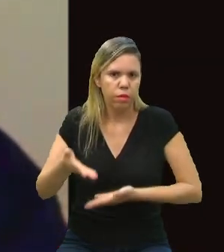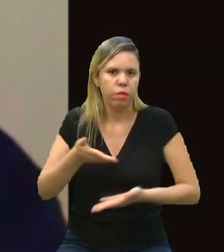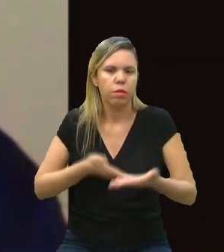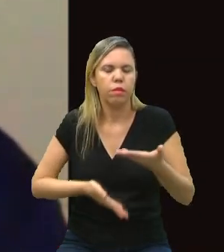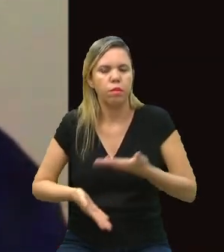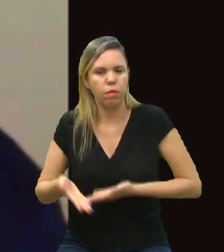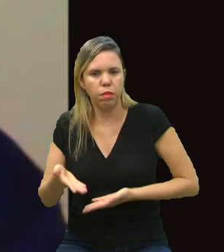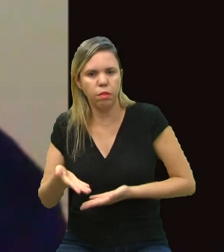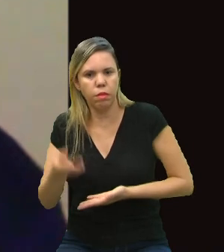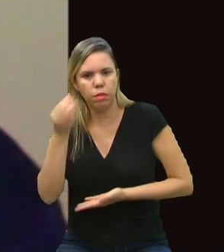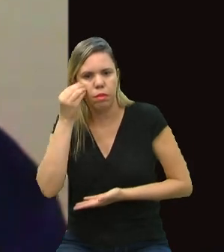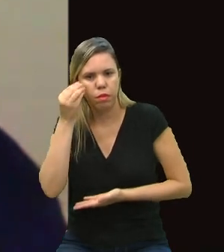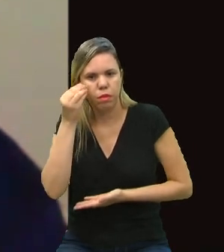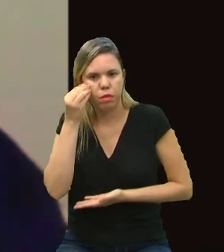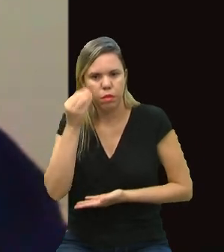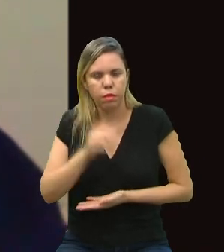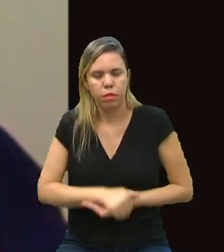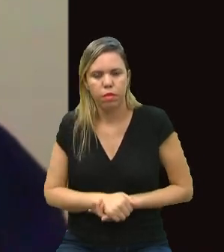tentando